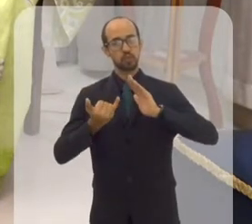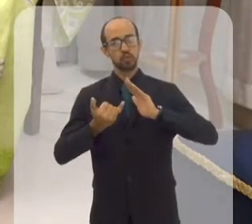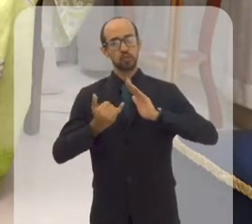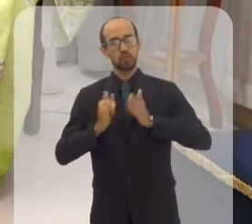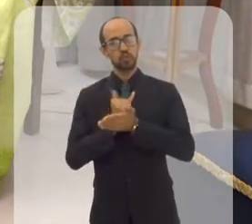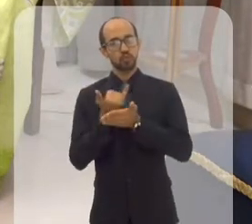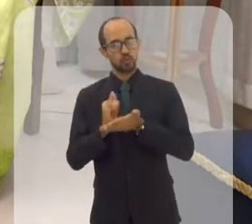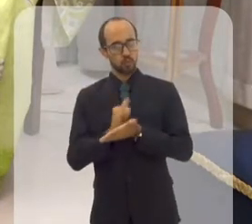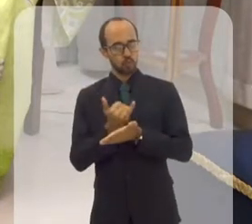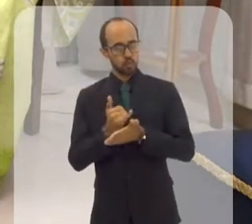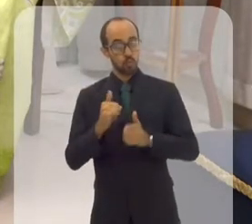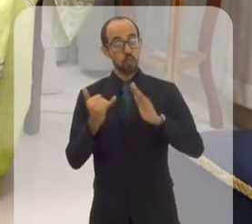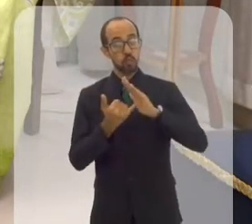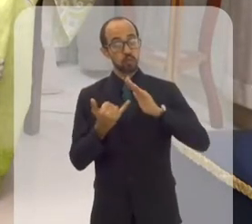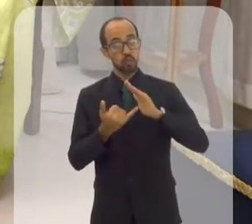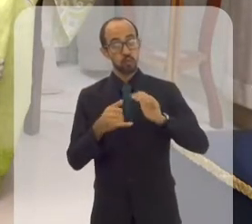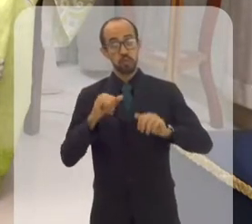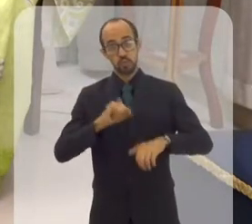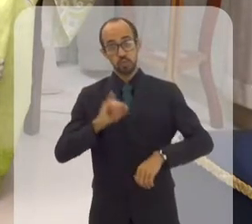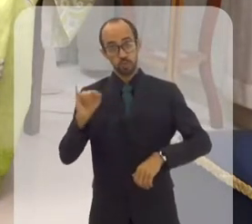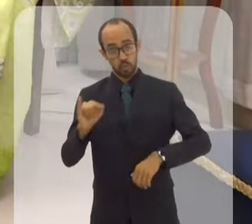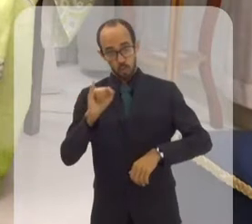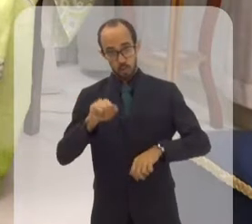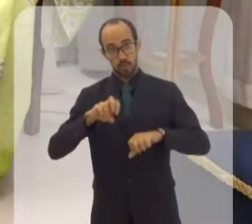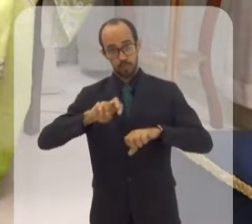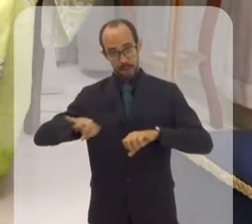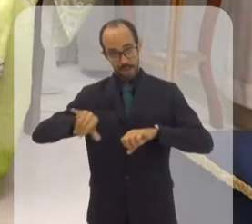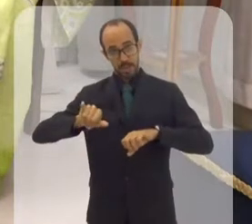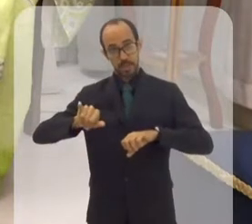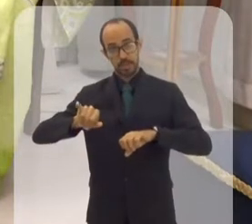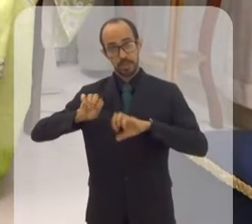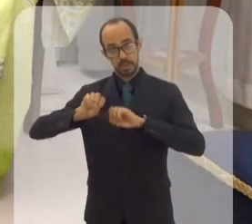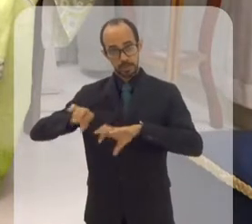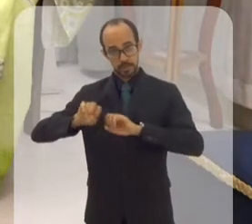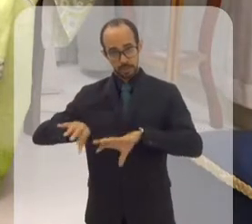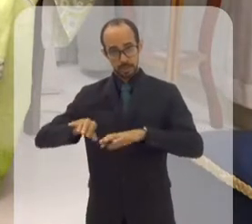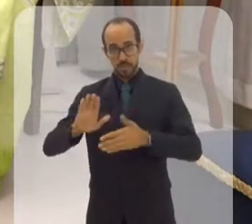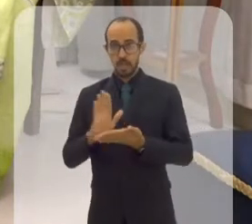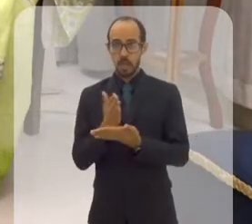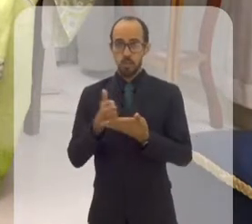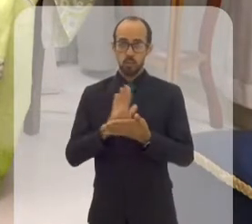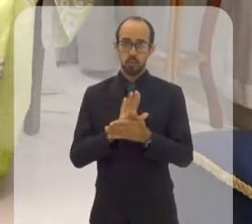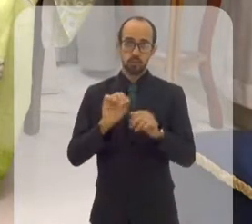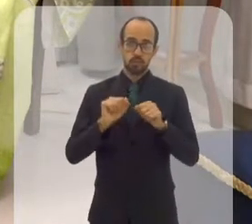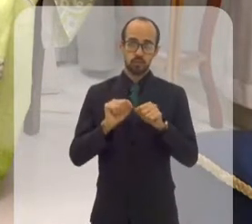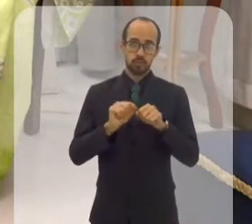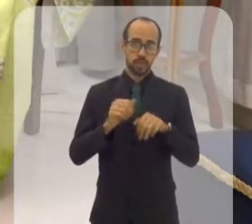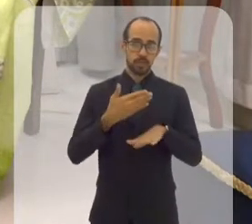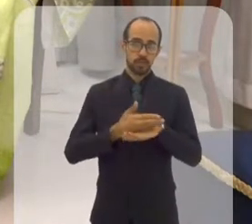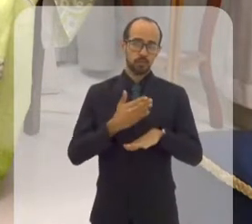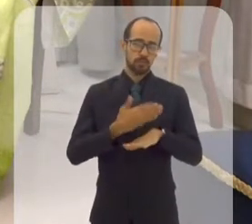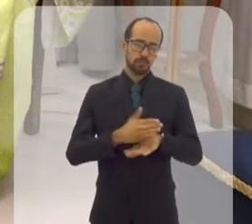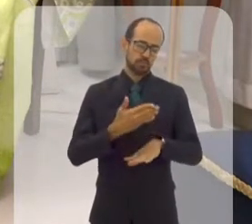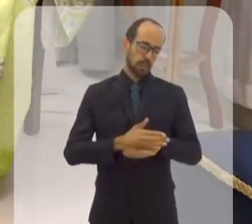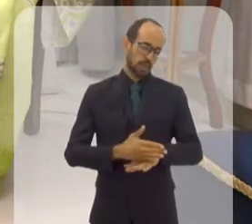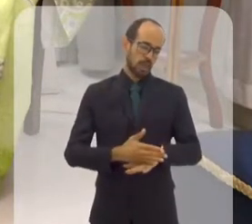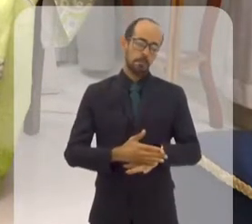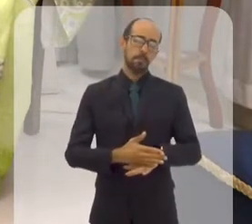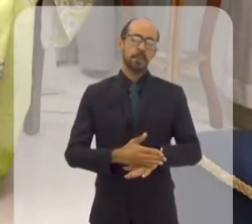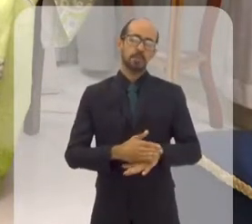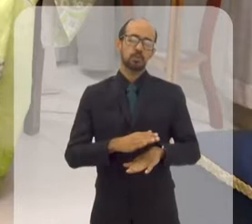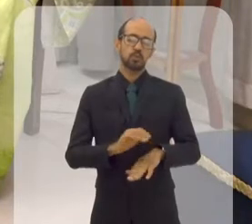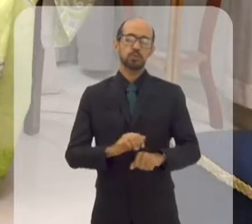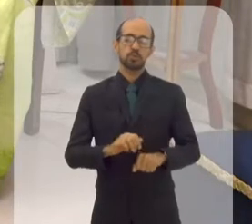instrutor, né? Essa parte de aquecimento, né? Tem uns instrutores que dão um aquecimento chamado Surya